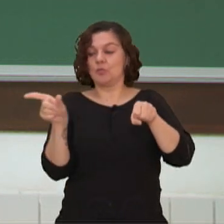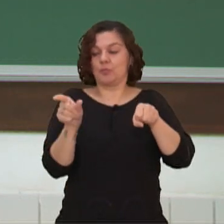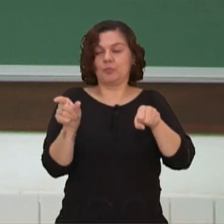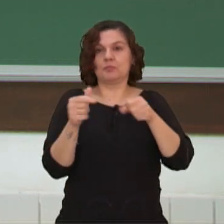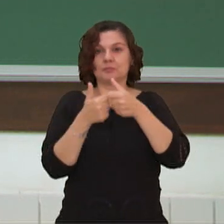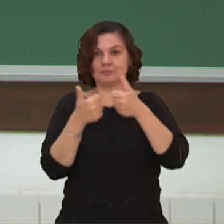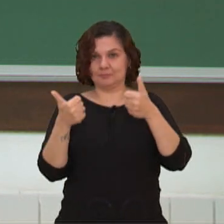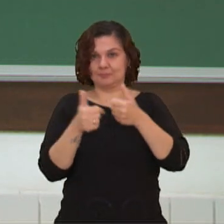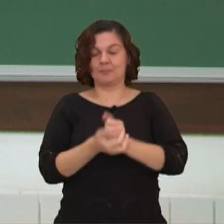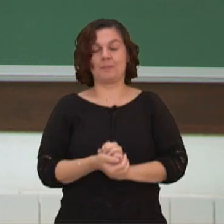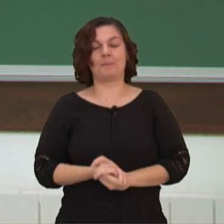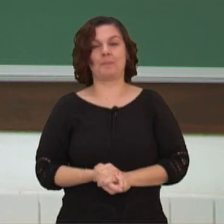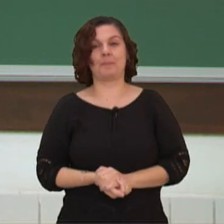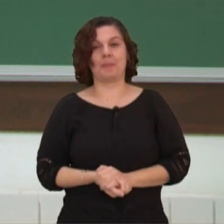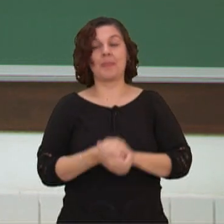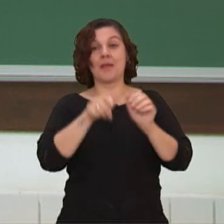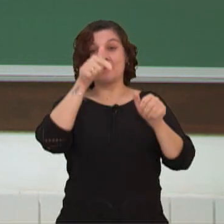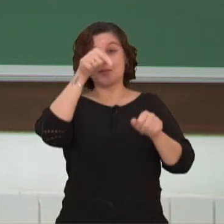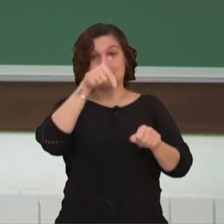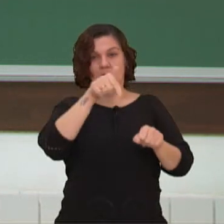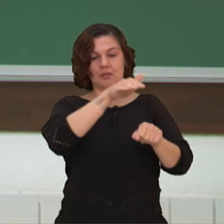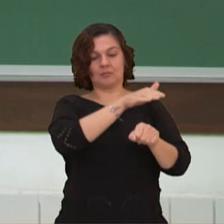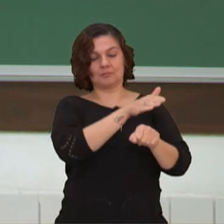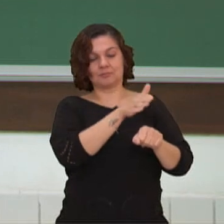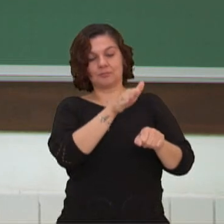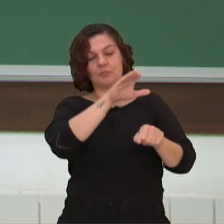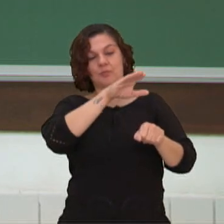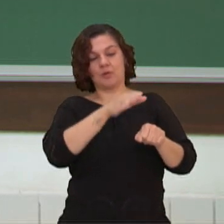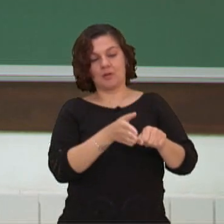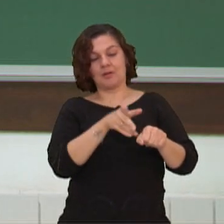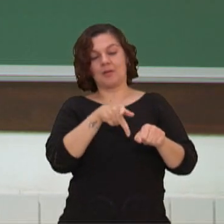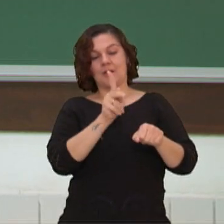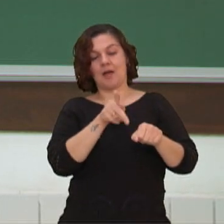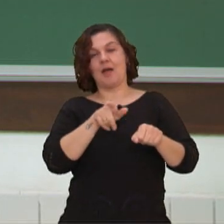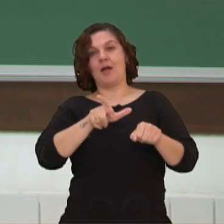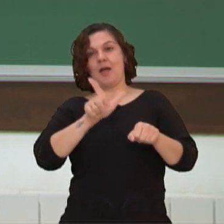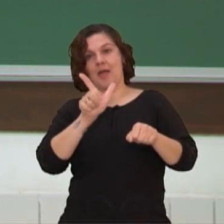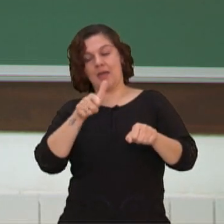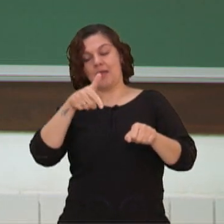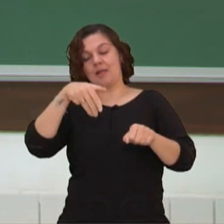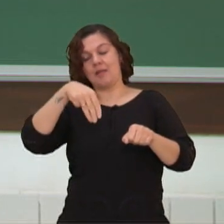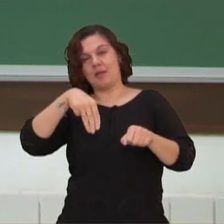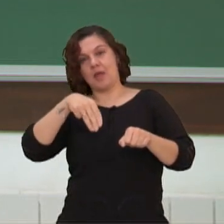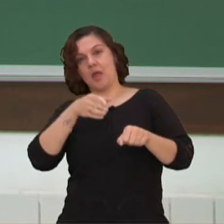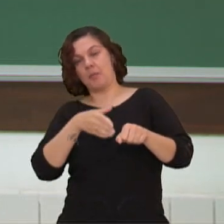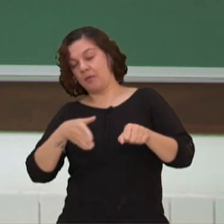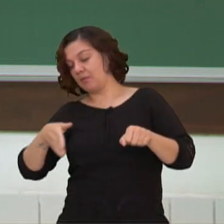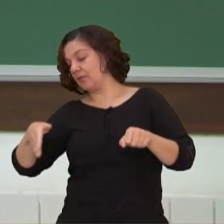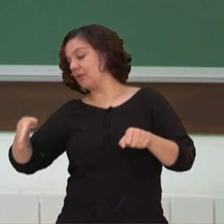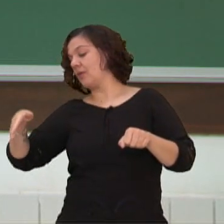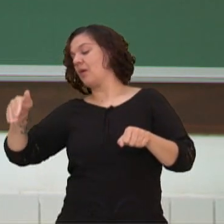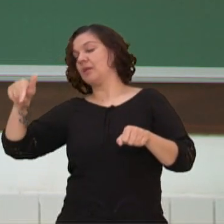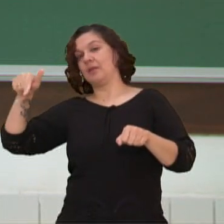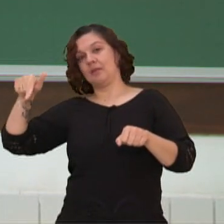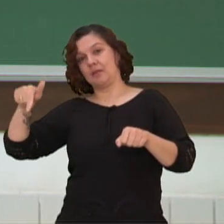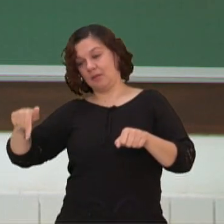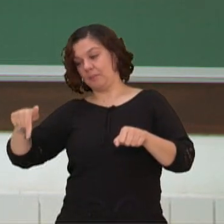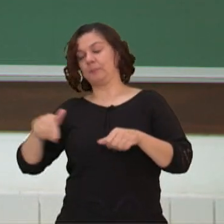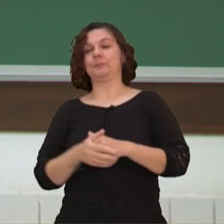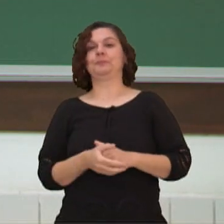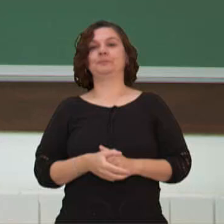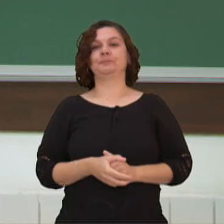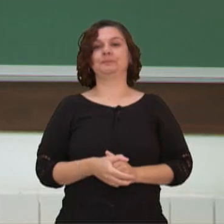de elétrons. 7 camadas. Nível 1, camada K, nível 2, camada L, e assim vai, M, N, O, P e